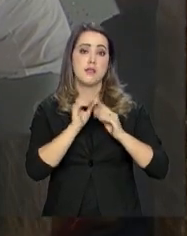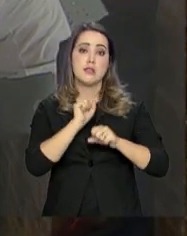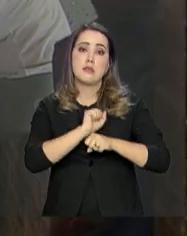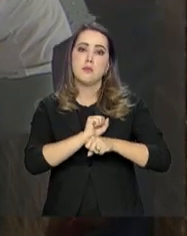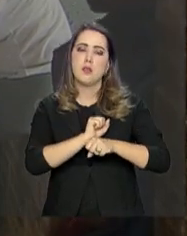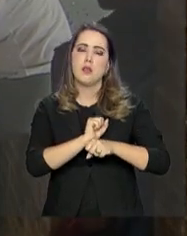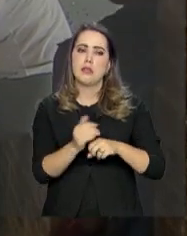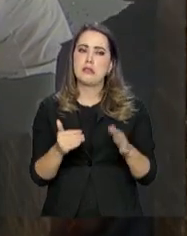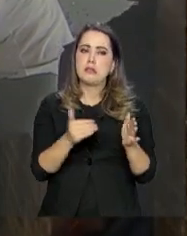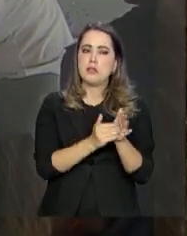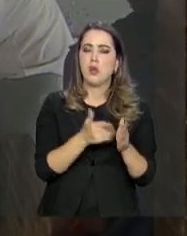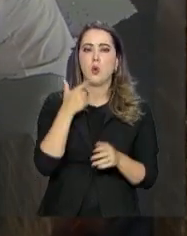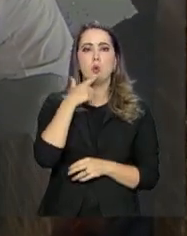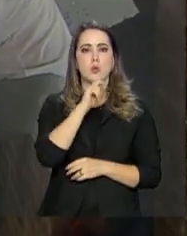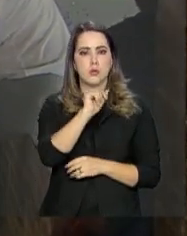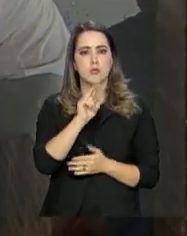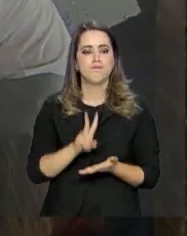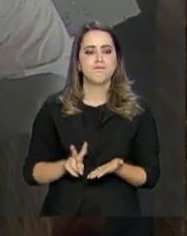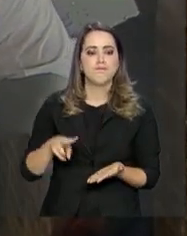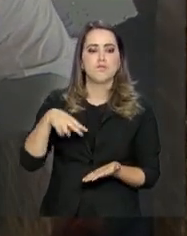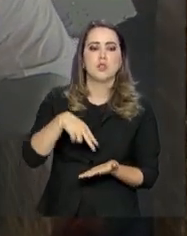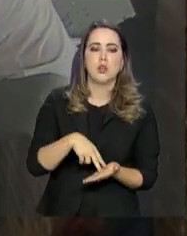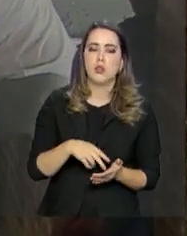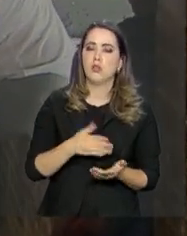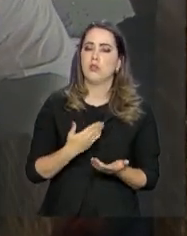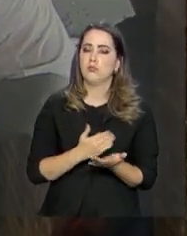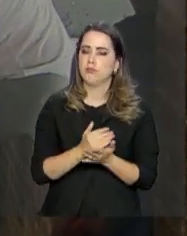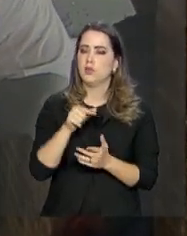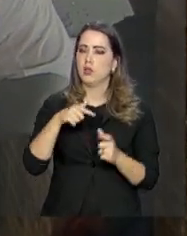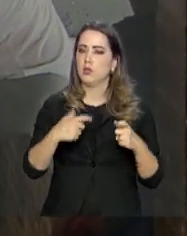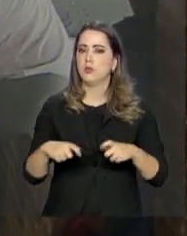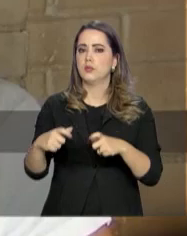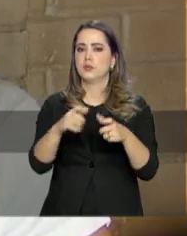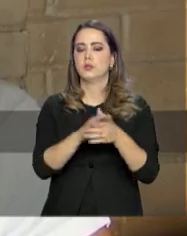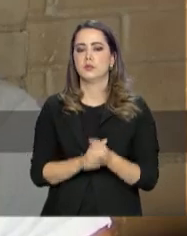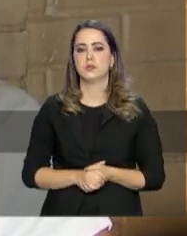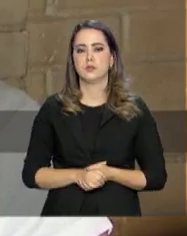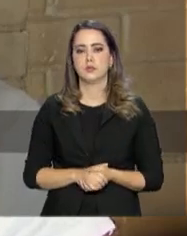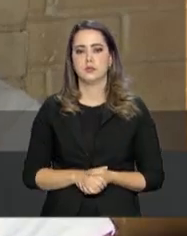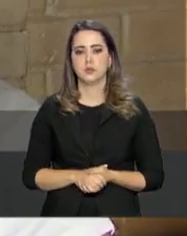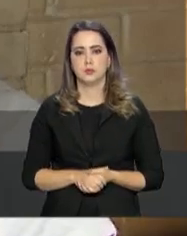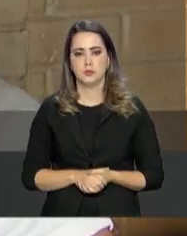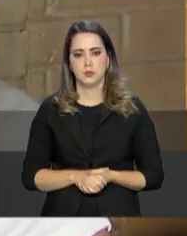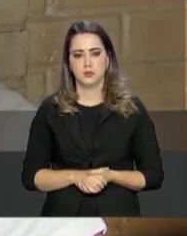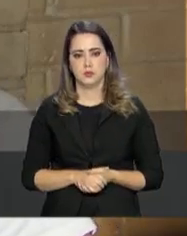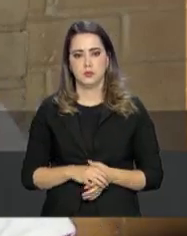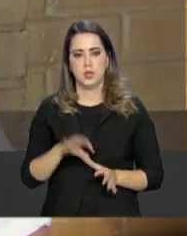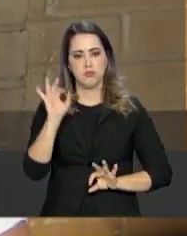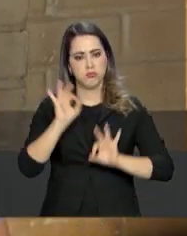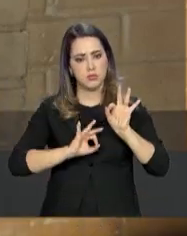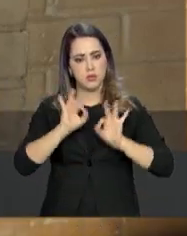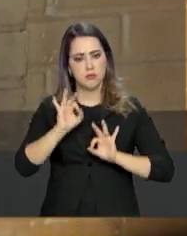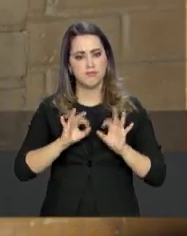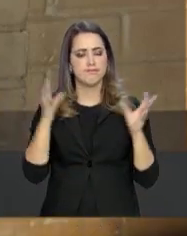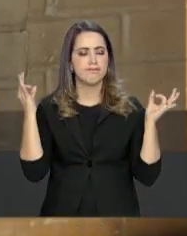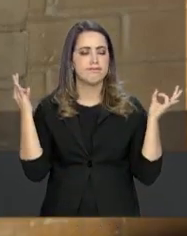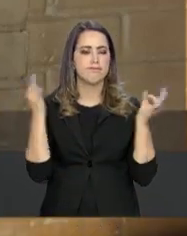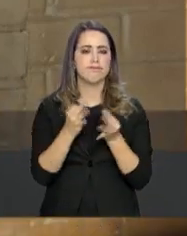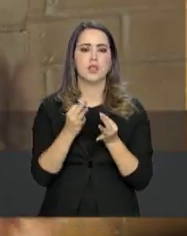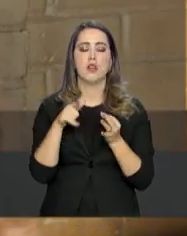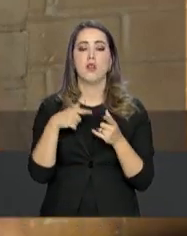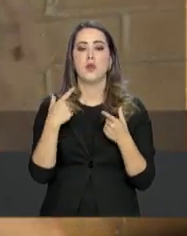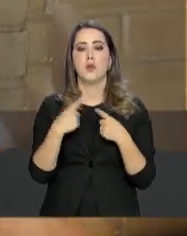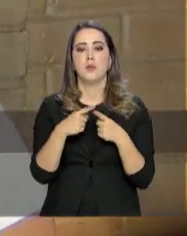passagem até que eles consigam se estabelecer aqui na região. A estrutura é muito hermosa, porque em el abrigo